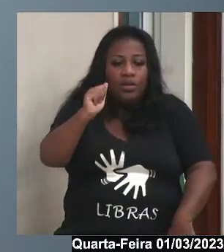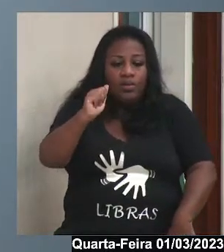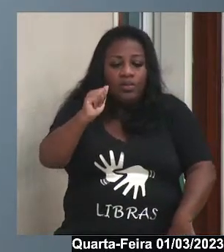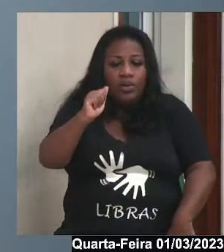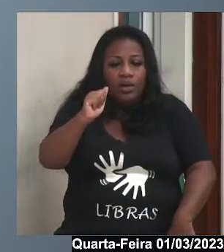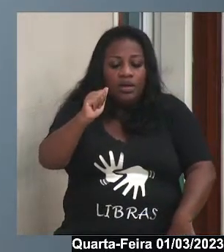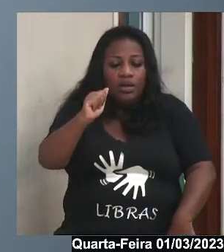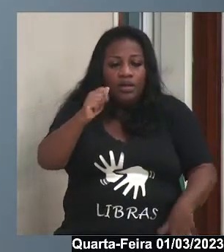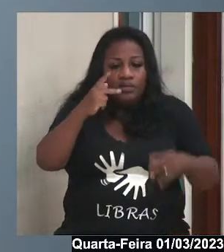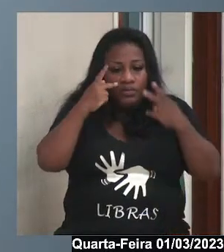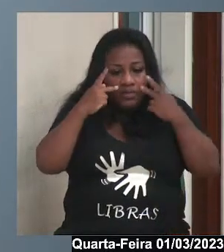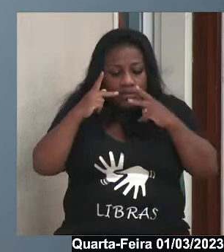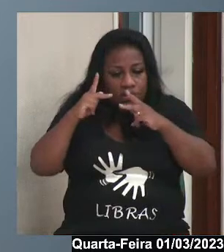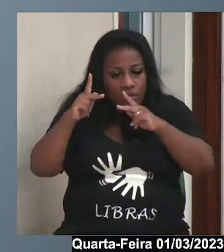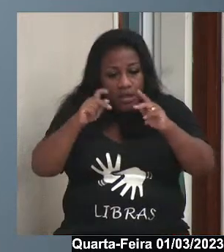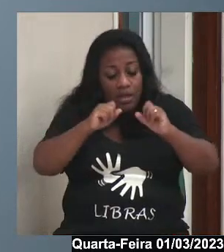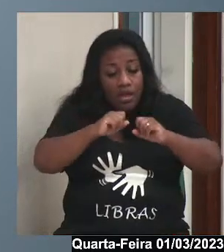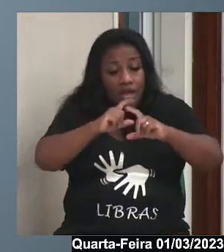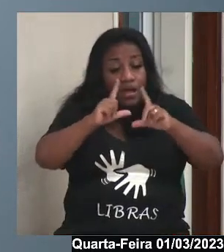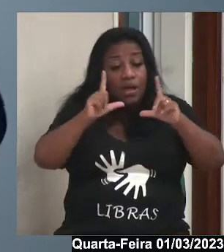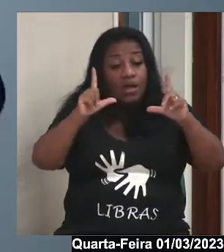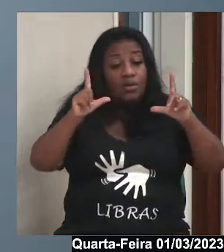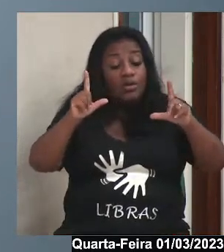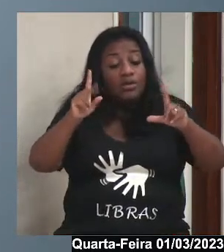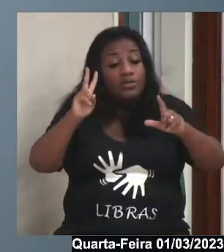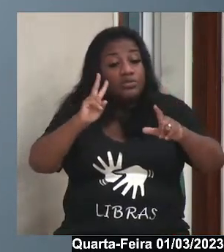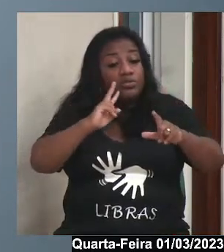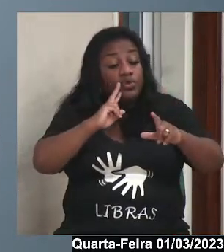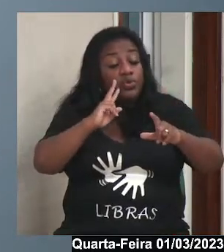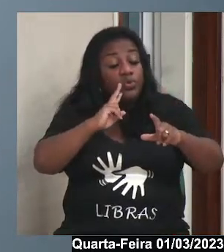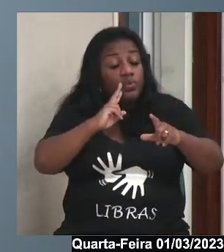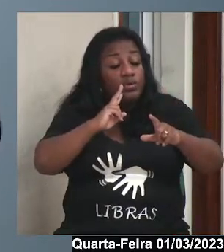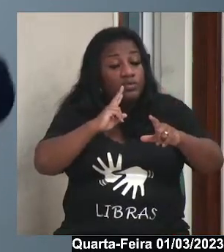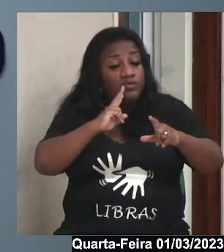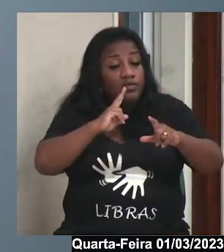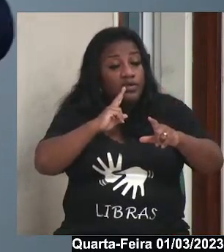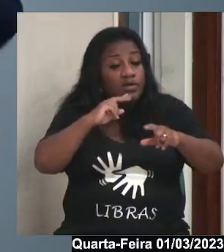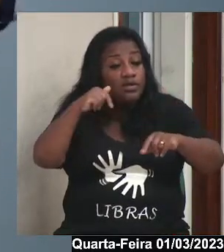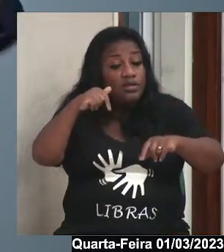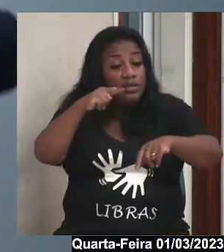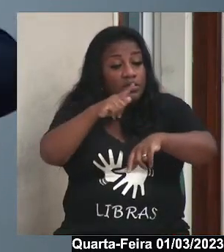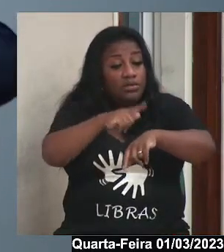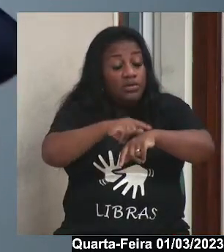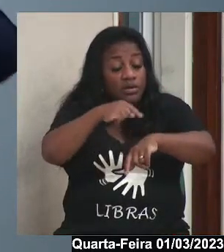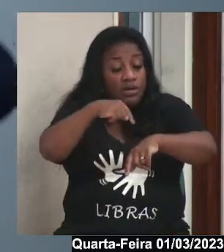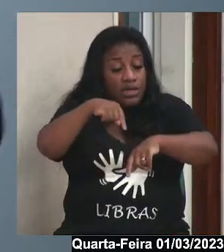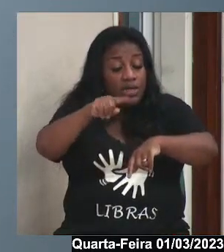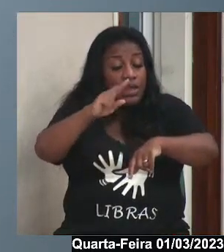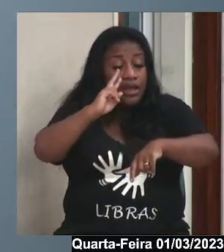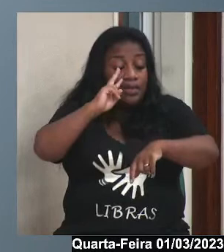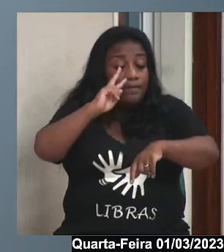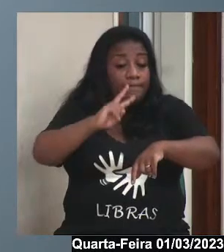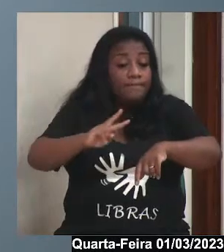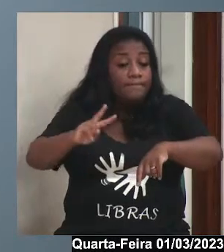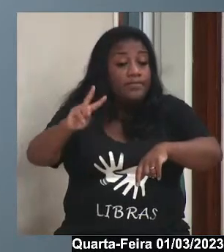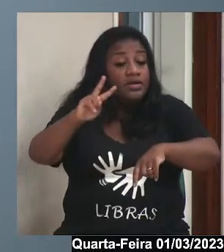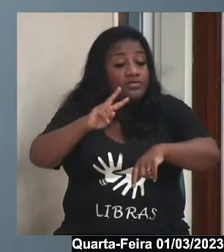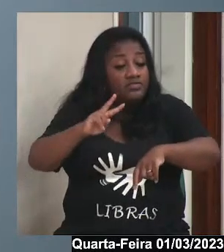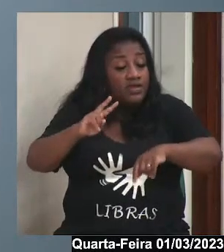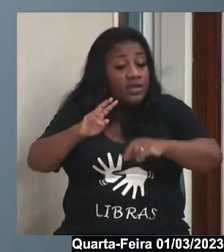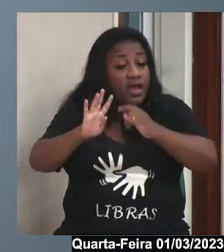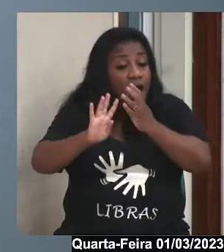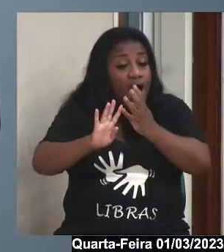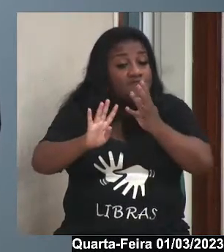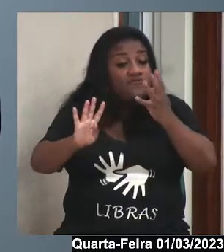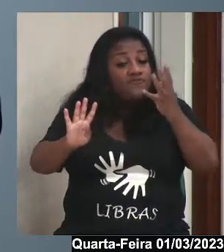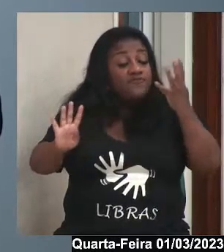O senhor tinha que acordar cedo, na segunda-feira, 7 horas da manhã, e ir para frente da UPA e do pronto-socorro. Você vê o que é